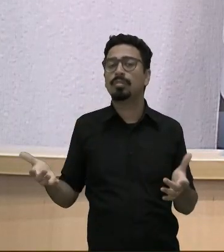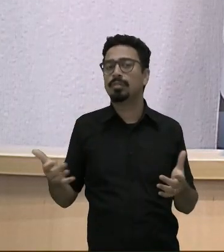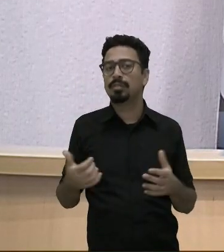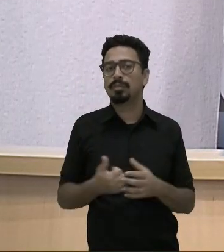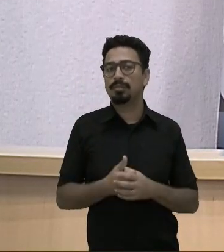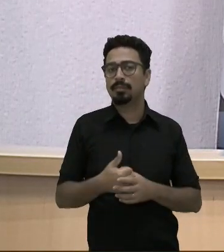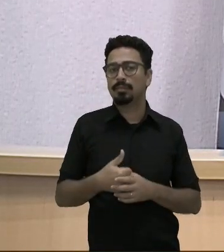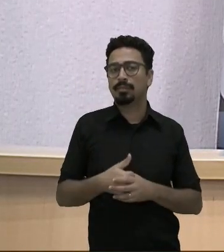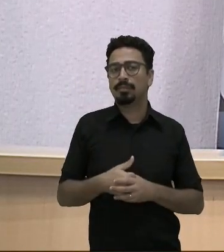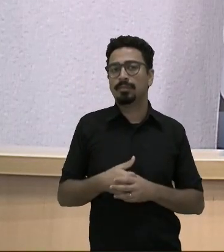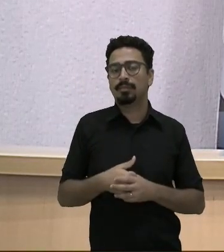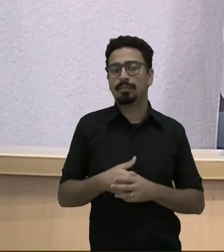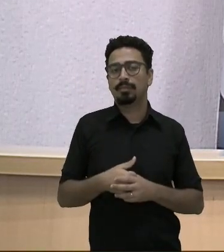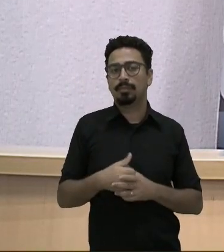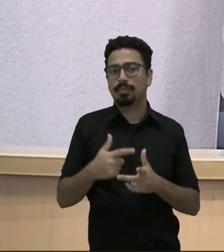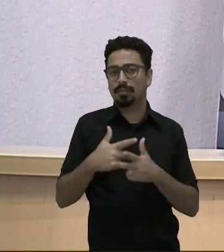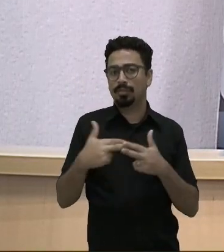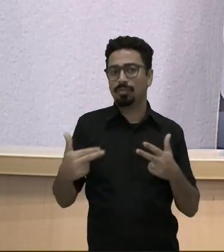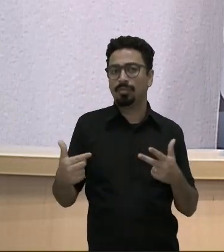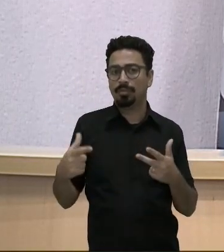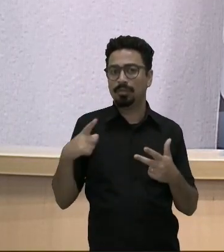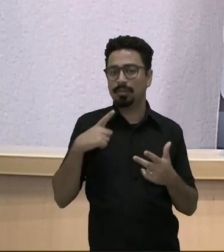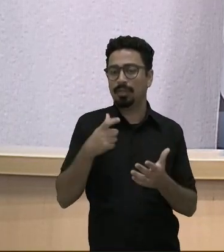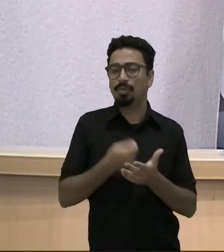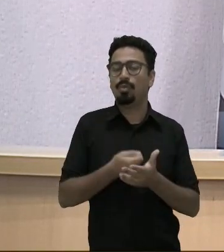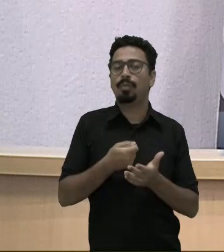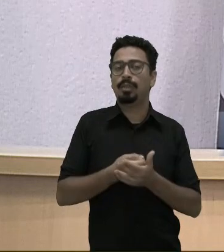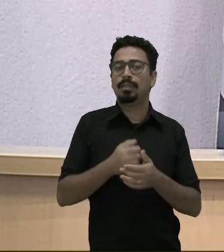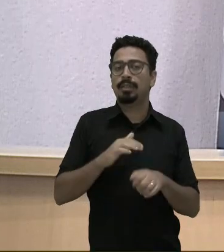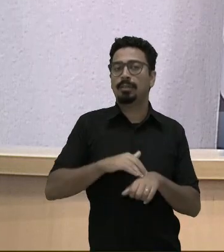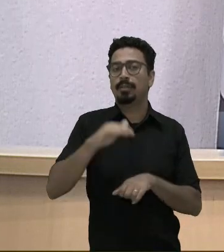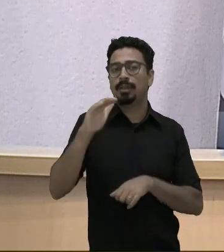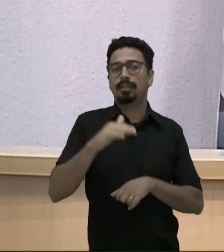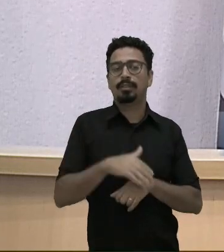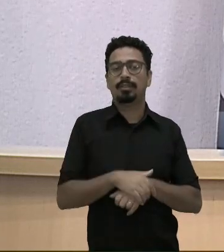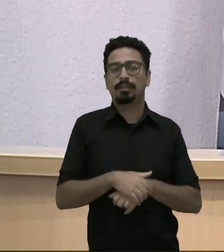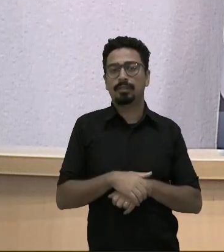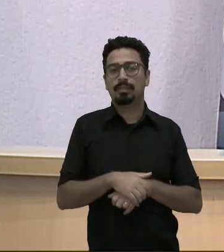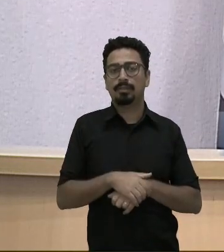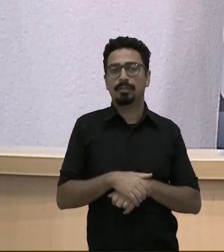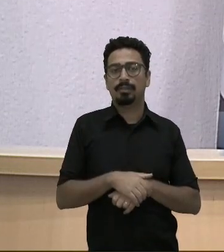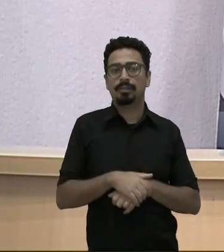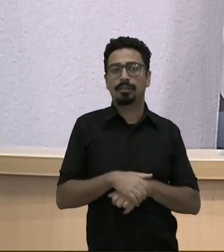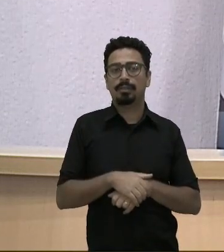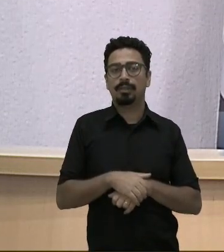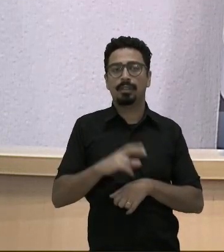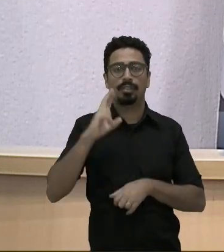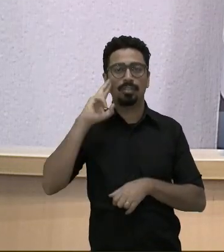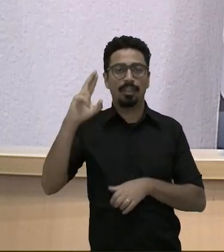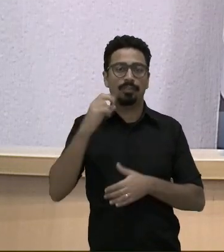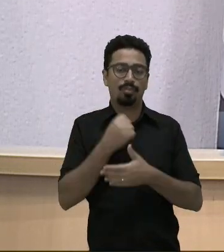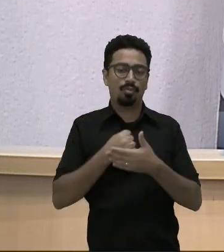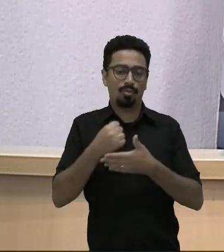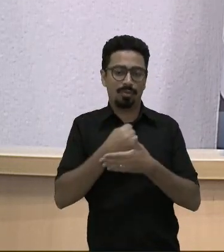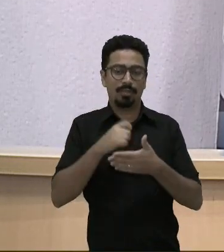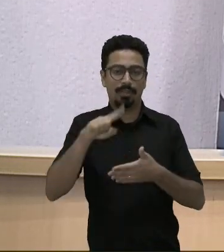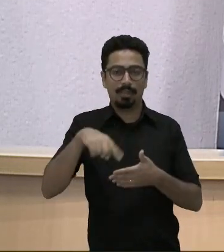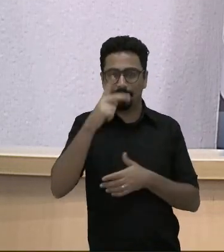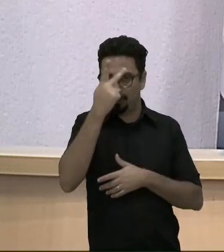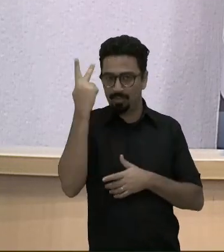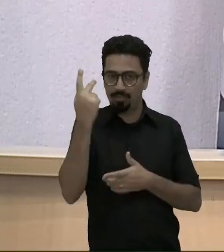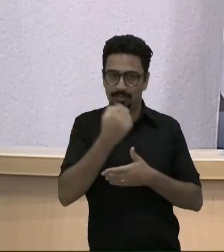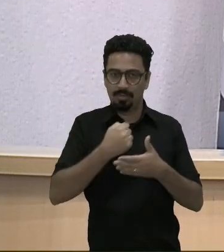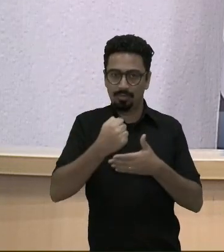de onde que vem as coisas que vem mais cobrando? Nós vamos falar dela, que é a chefe de cozinha, que é o pessoal da cozinha. Aí é